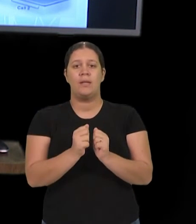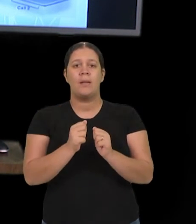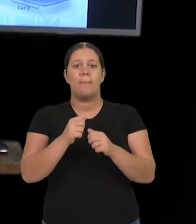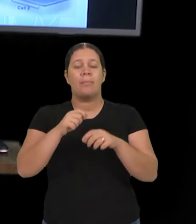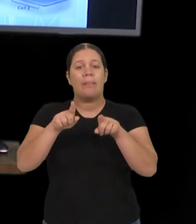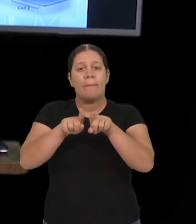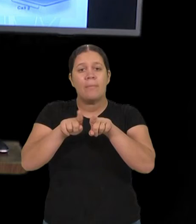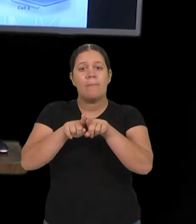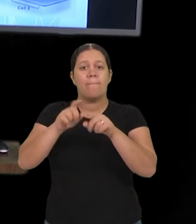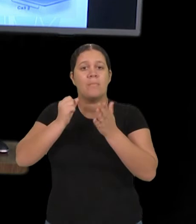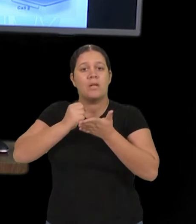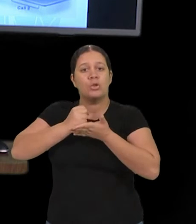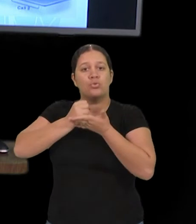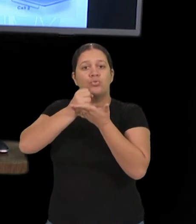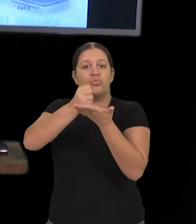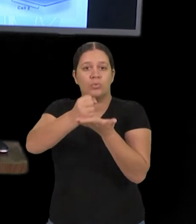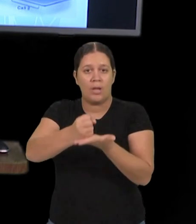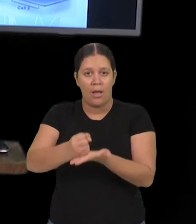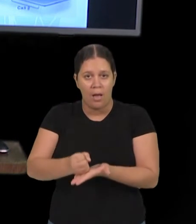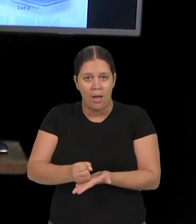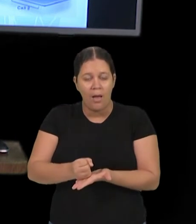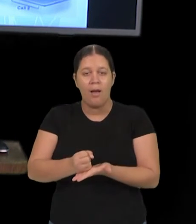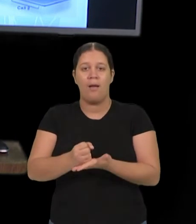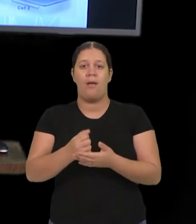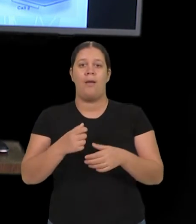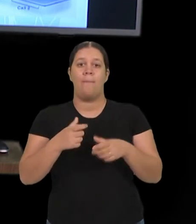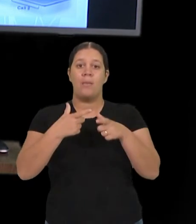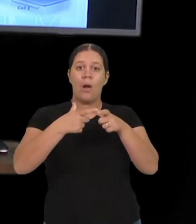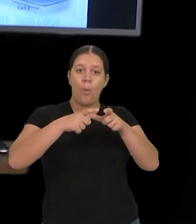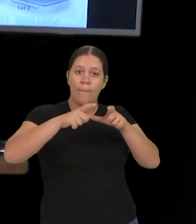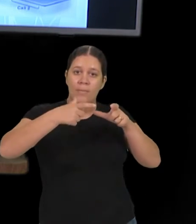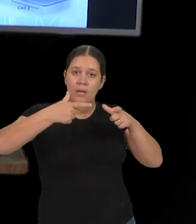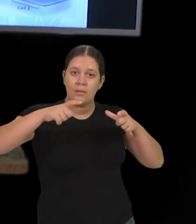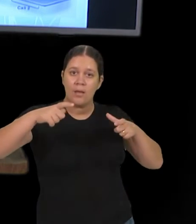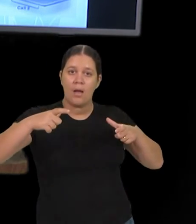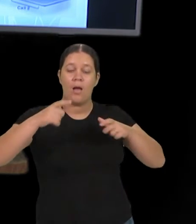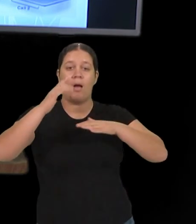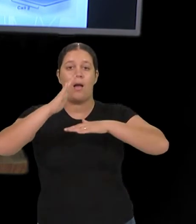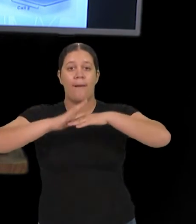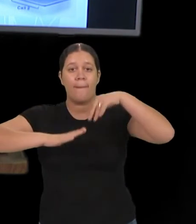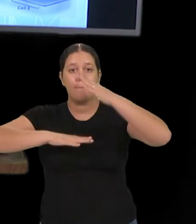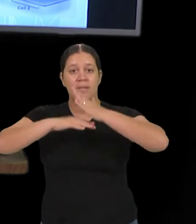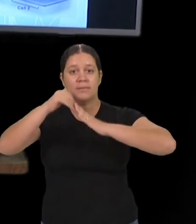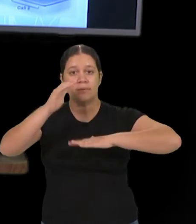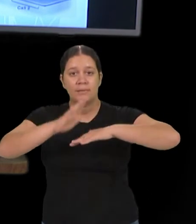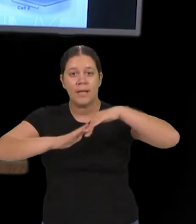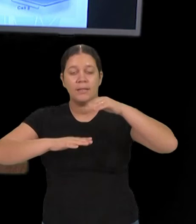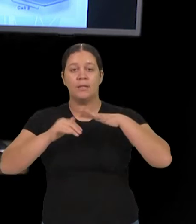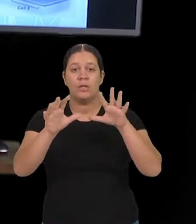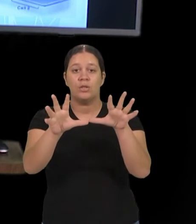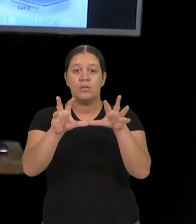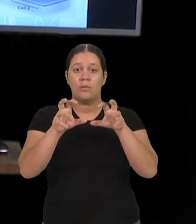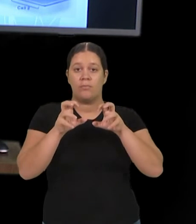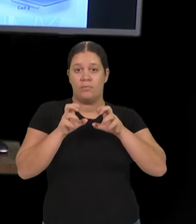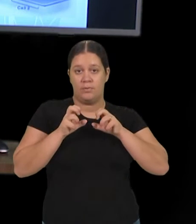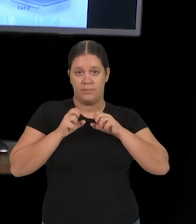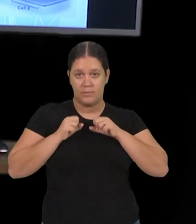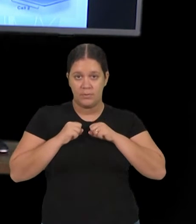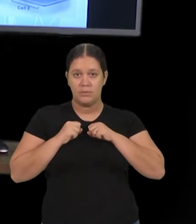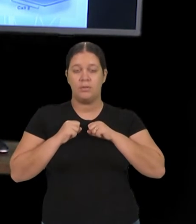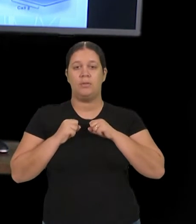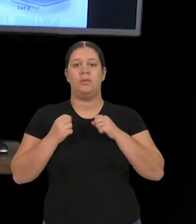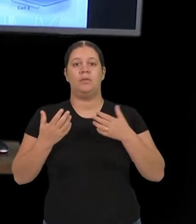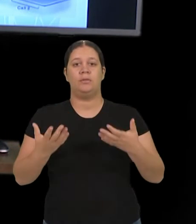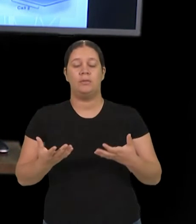As microvilosidades para auxiliar, tá? Aumentar a capacidade de absorção, por exemplo,